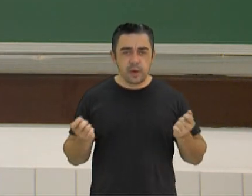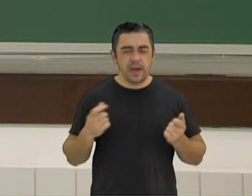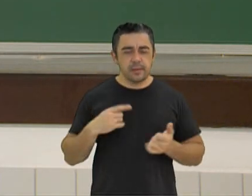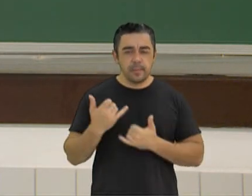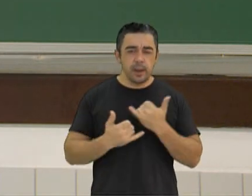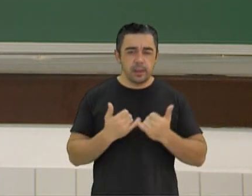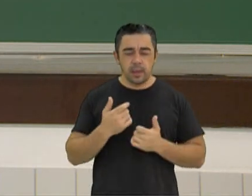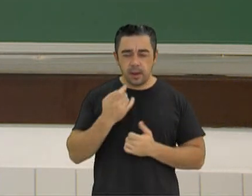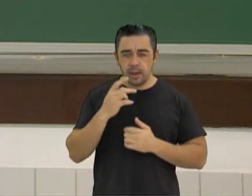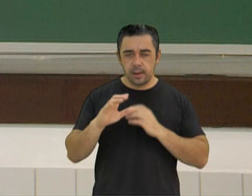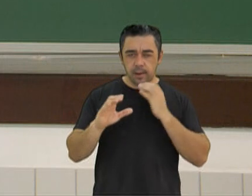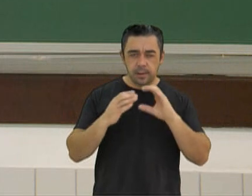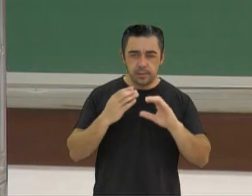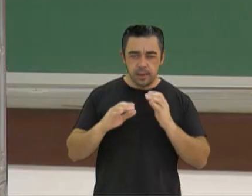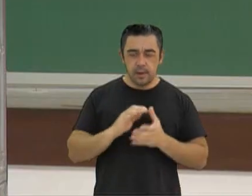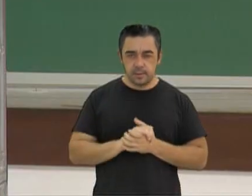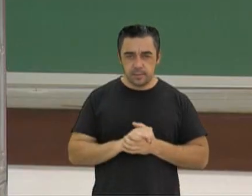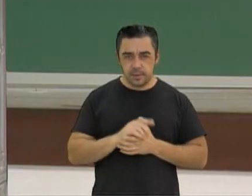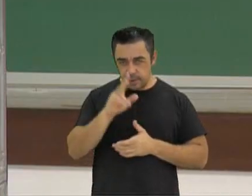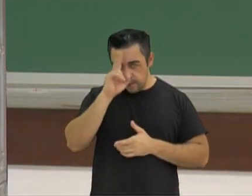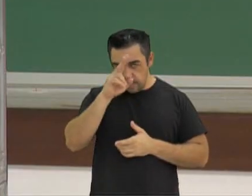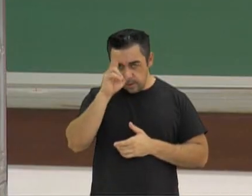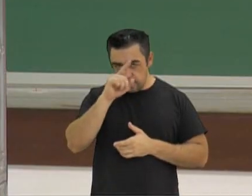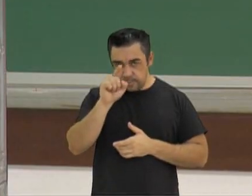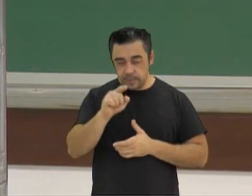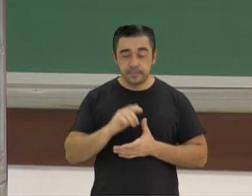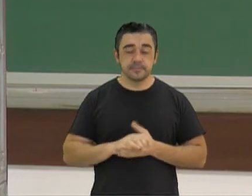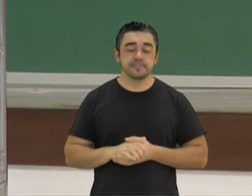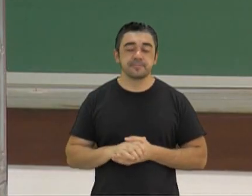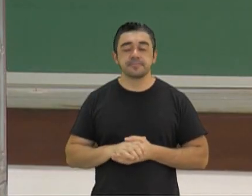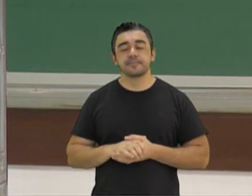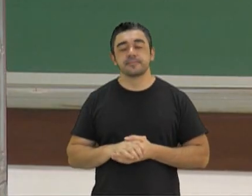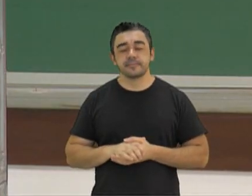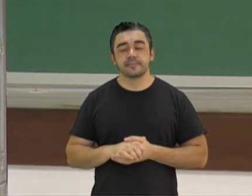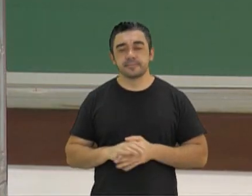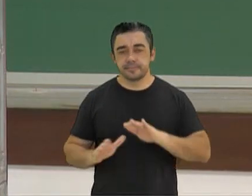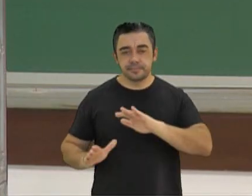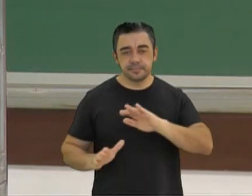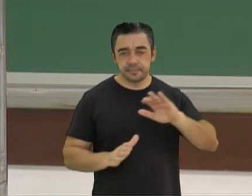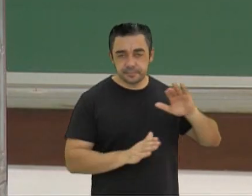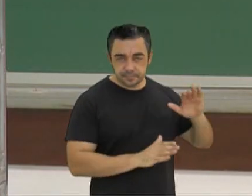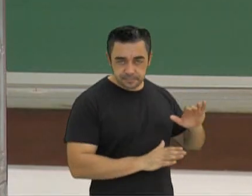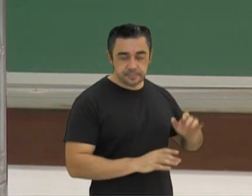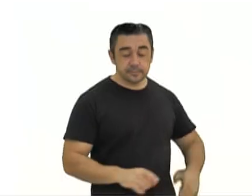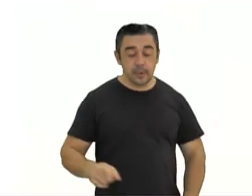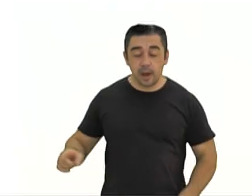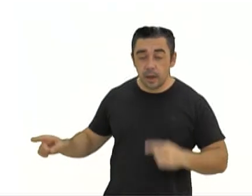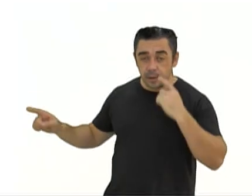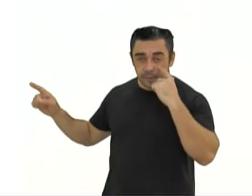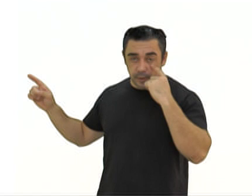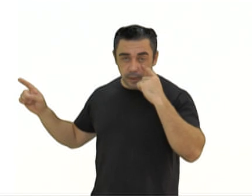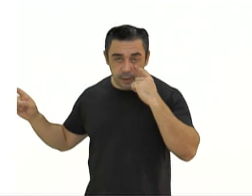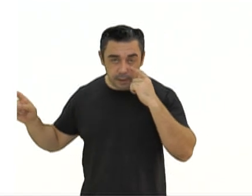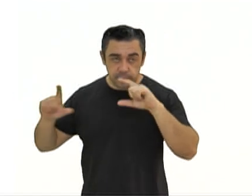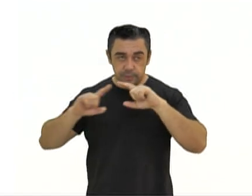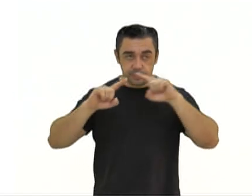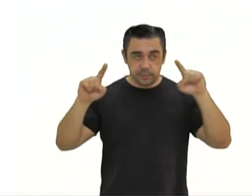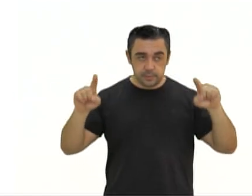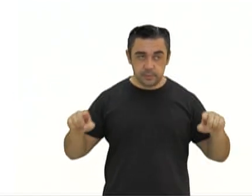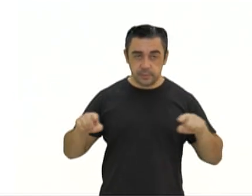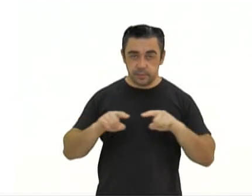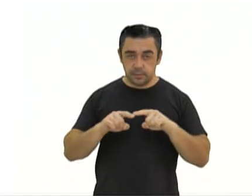põe a mão no chão. É, lembra, né? Ah, então vamos lá. Considere então essa reação, eu tenho uma reação